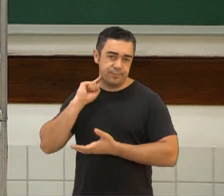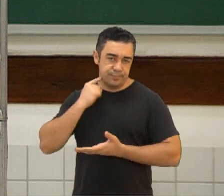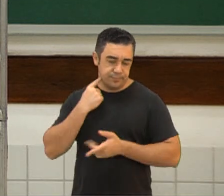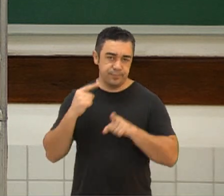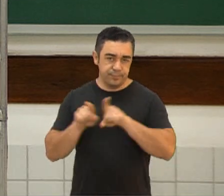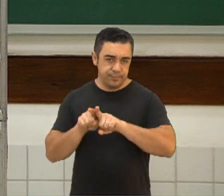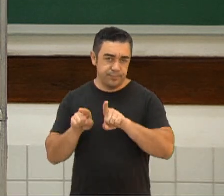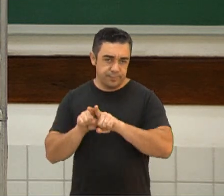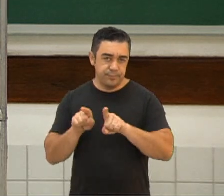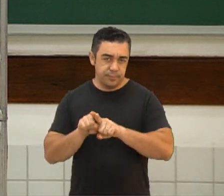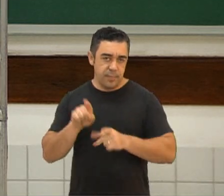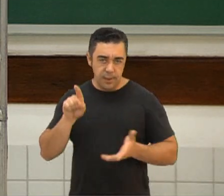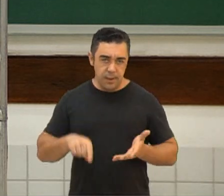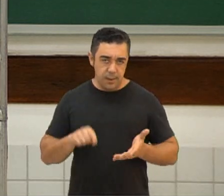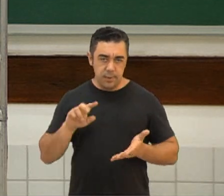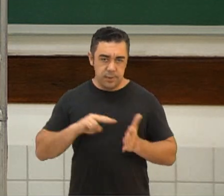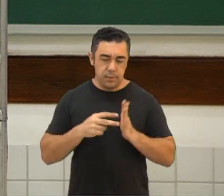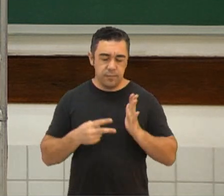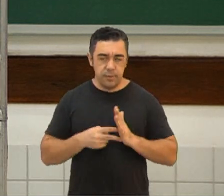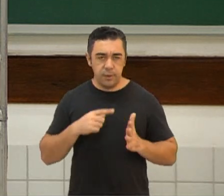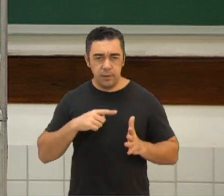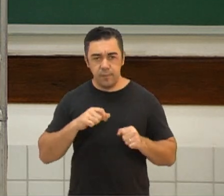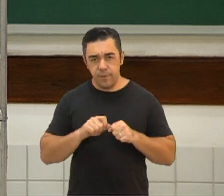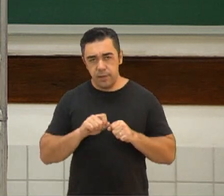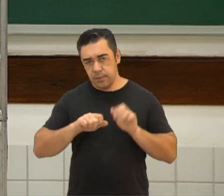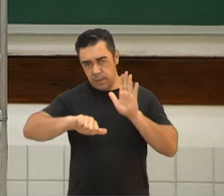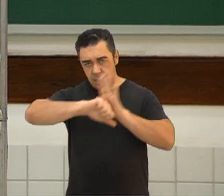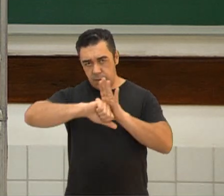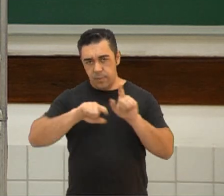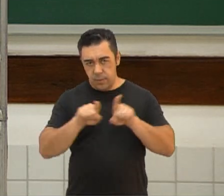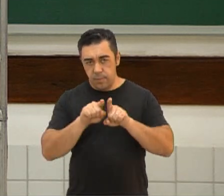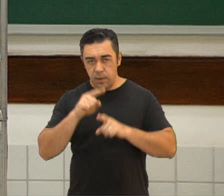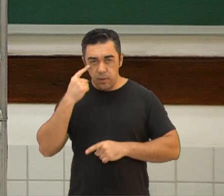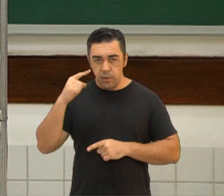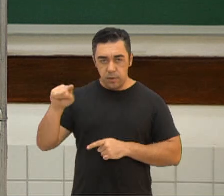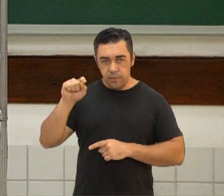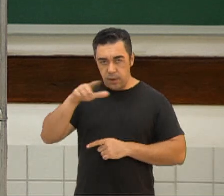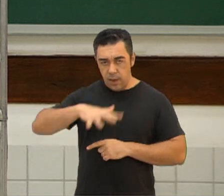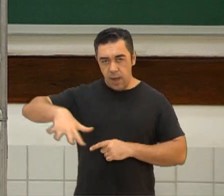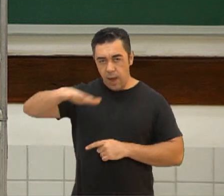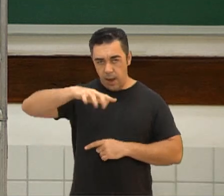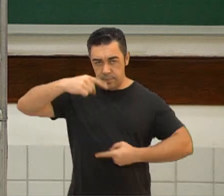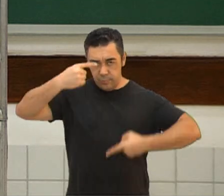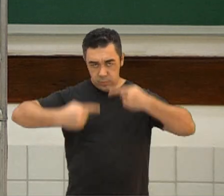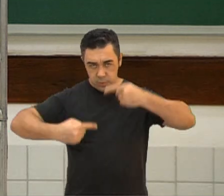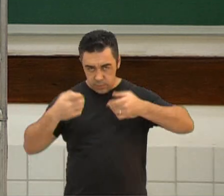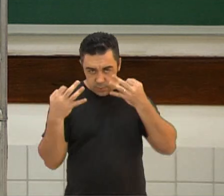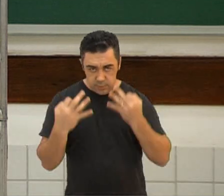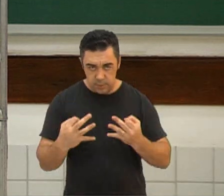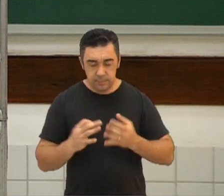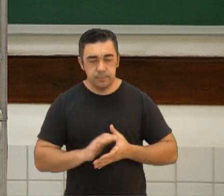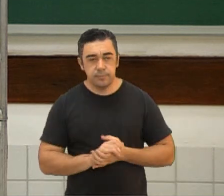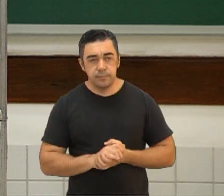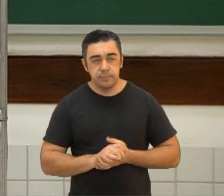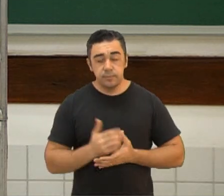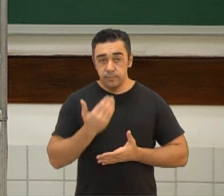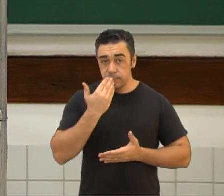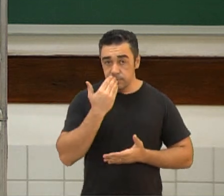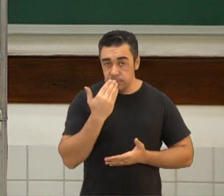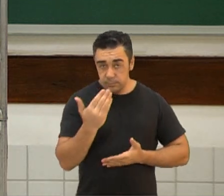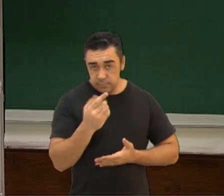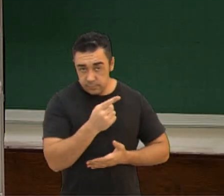ficha suja, né? É uma expressão utilizada recorrentemente aí no nosso cenário político, certo? E agora eu vou pedir para